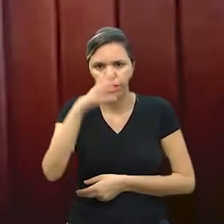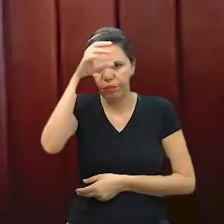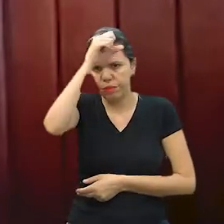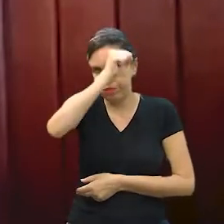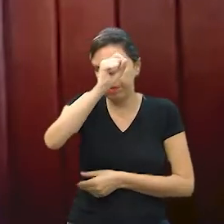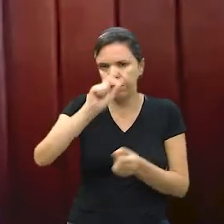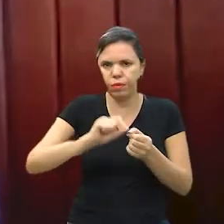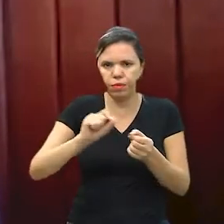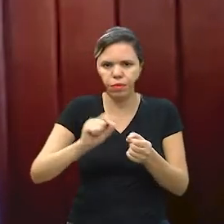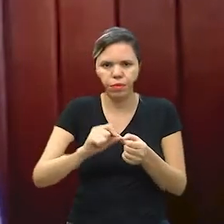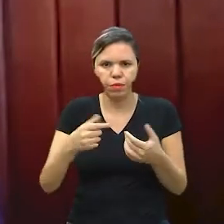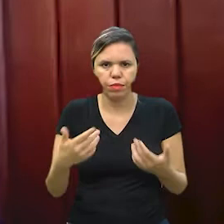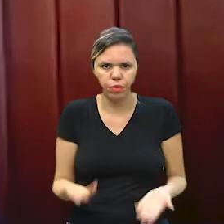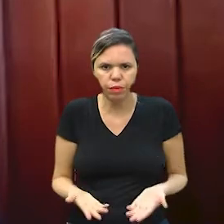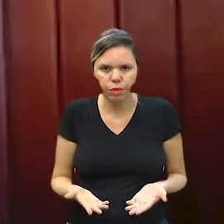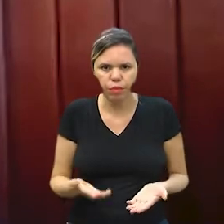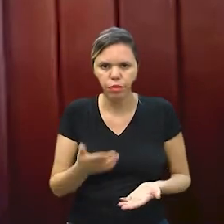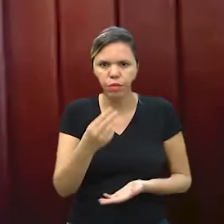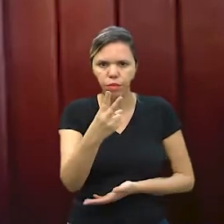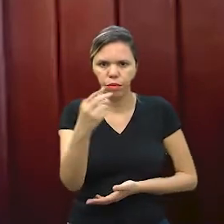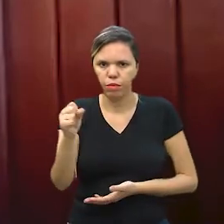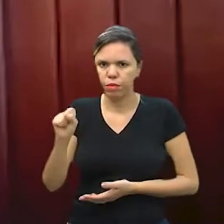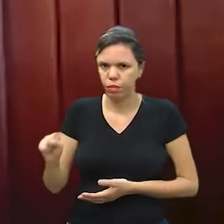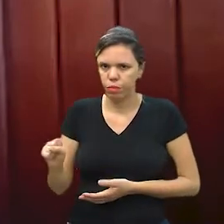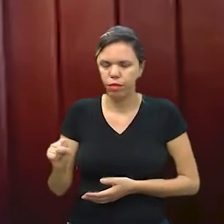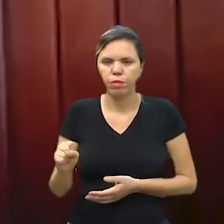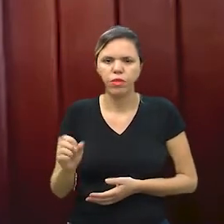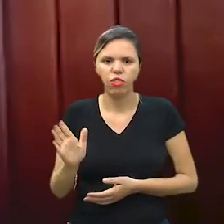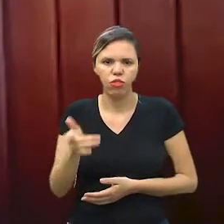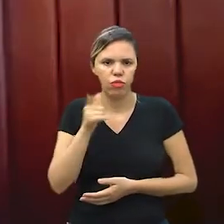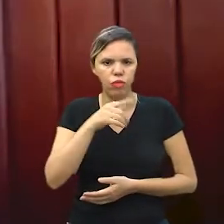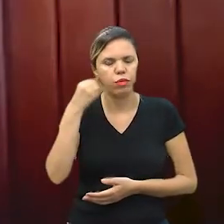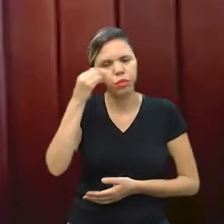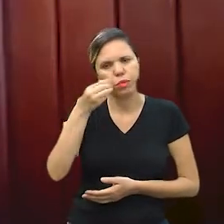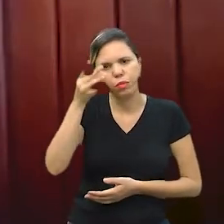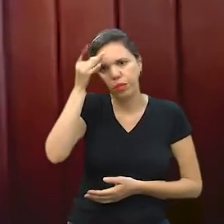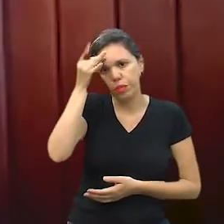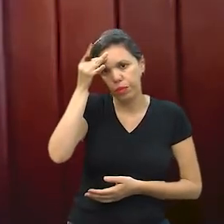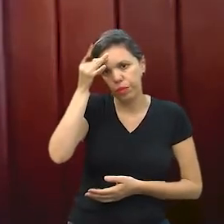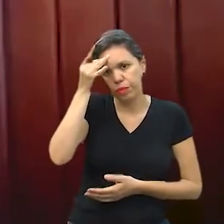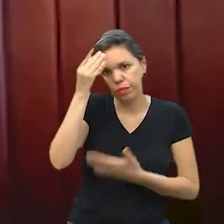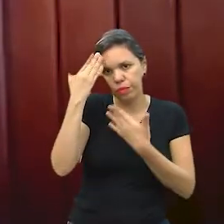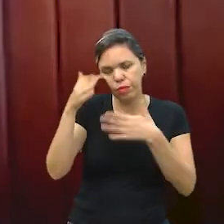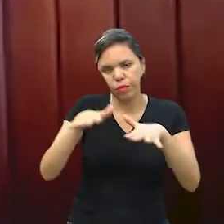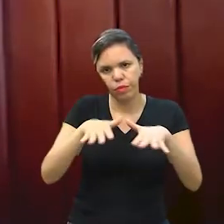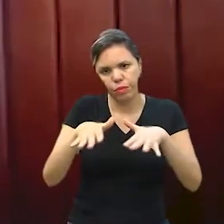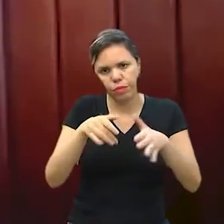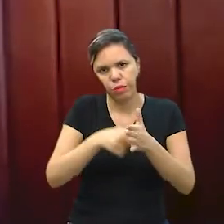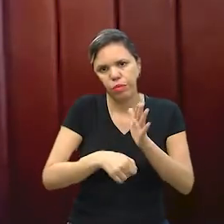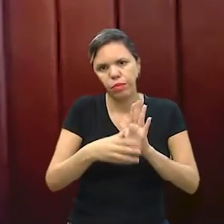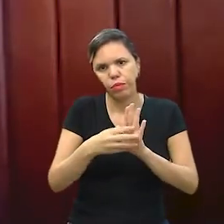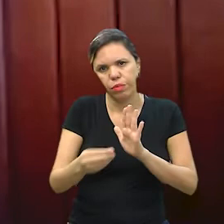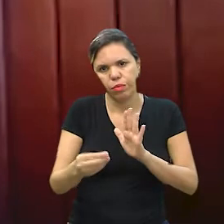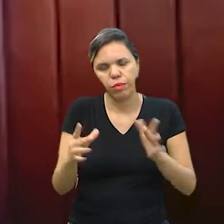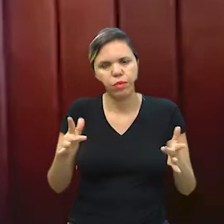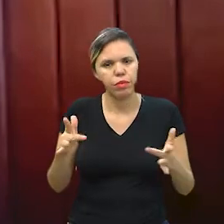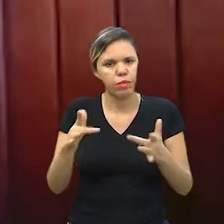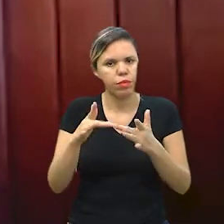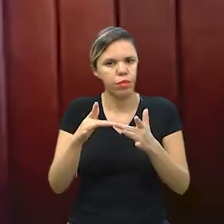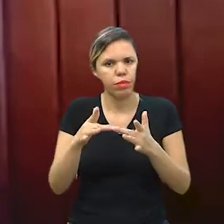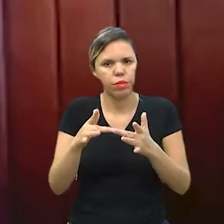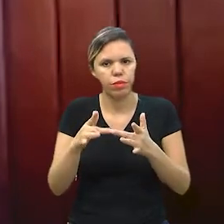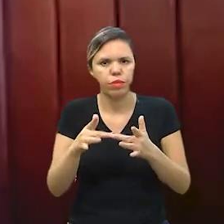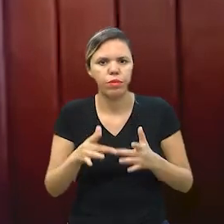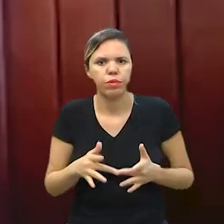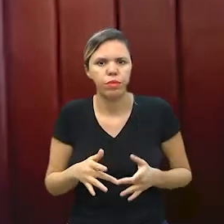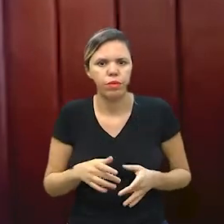aprendemos a fazer, né? Em meados de 2008, nós já tínhamos pegado o jeito, e foi graças a esse movimento, a esse modelo, né? Dessa conexão